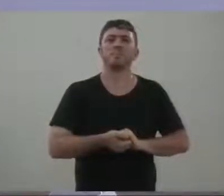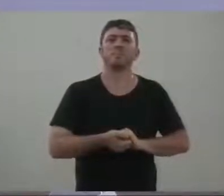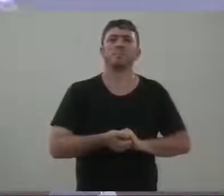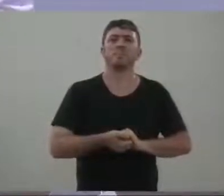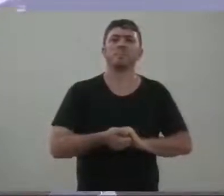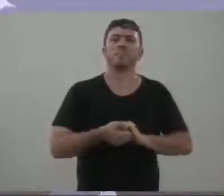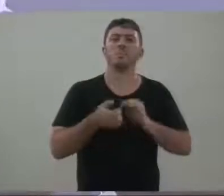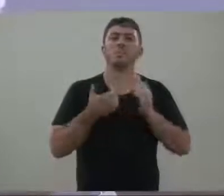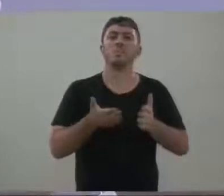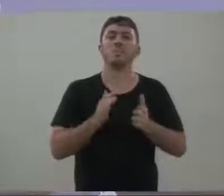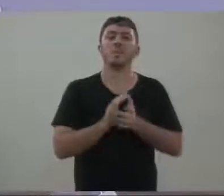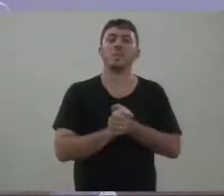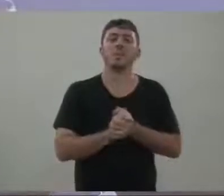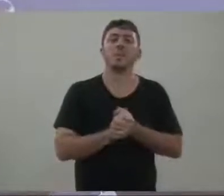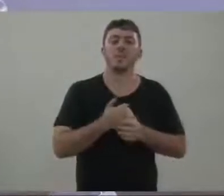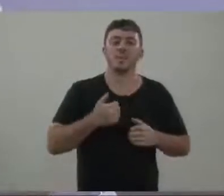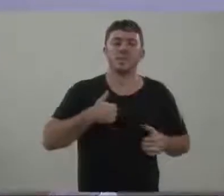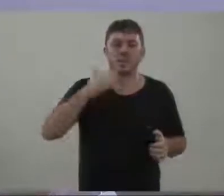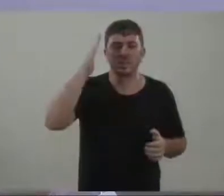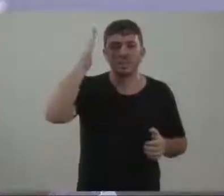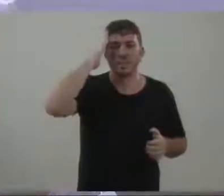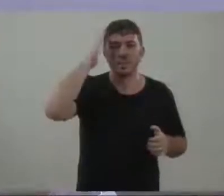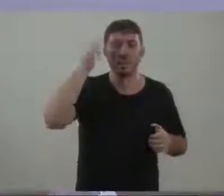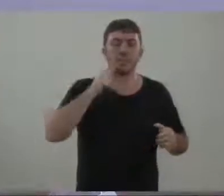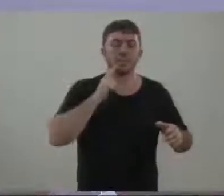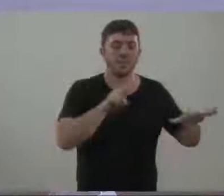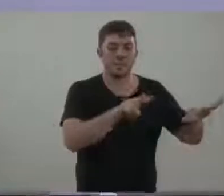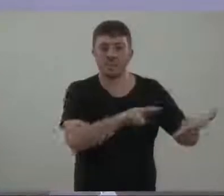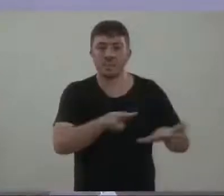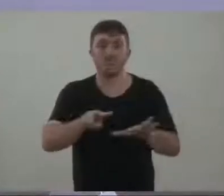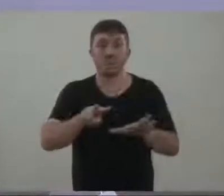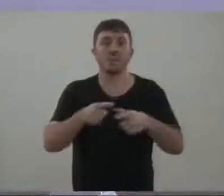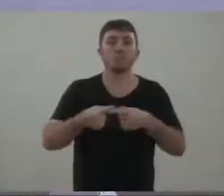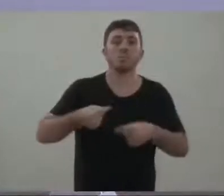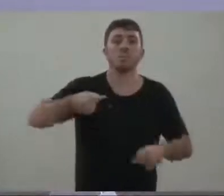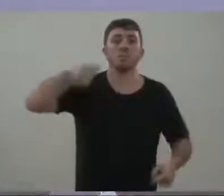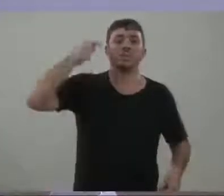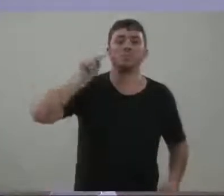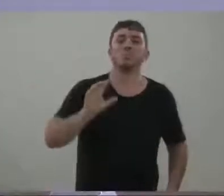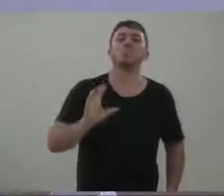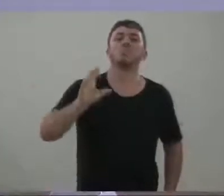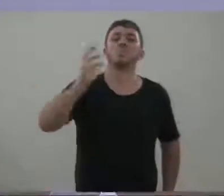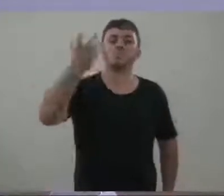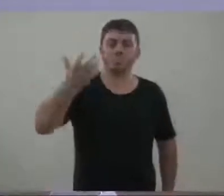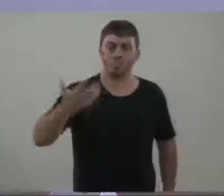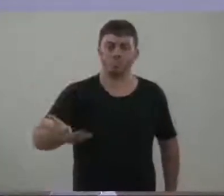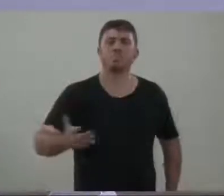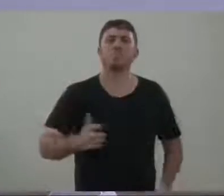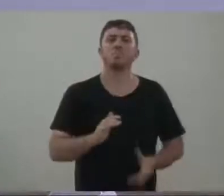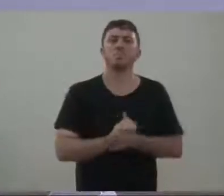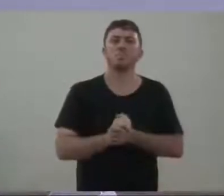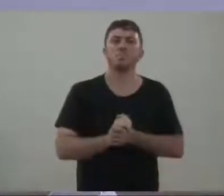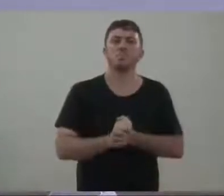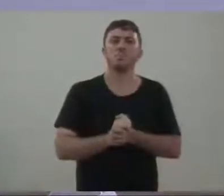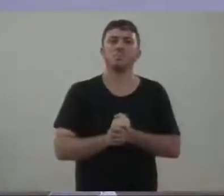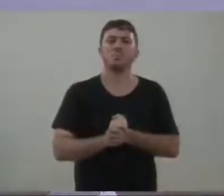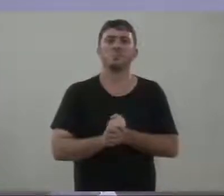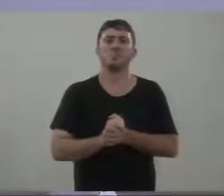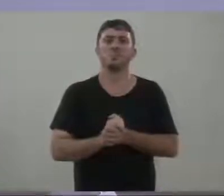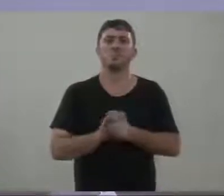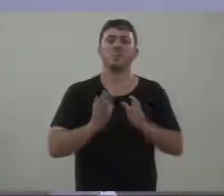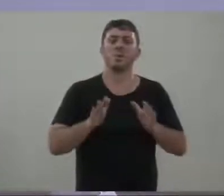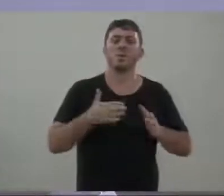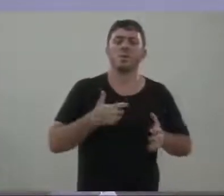Nós sabemos o que houve durante a semana, do que no final, principalmente no final de semana, mas eu quero falar um pouco sobre